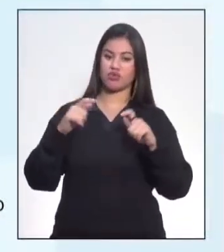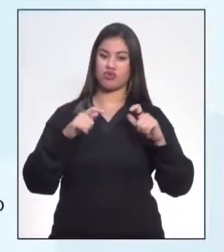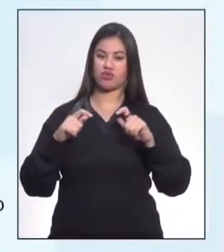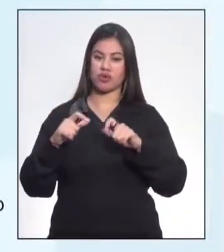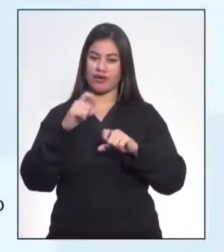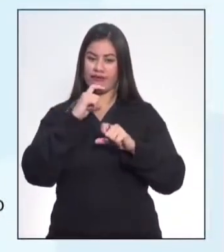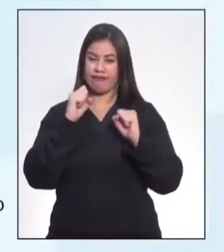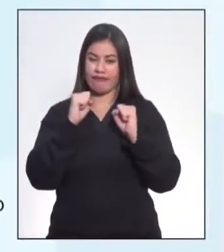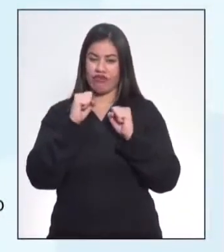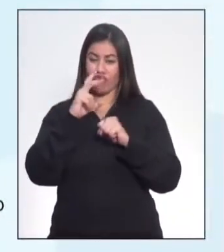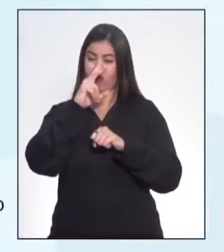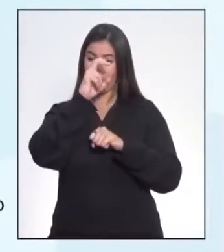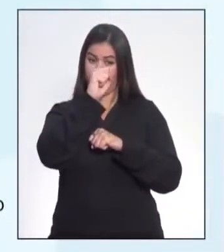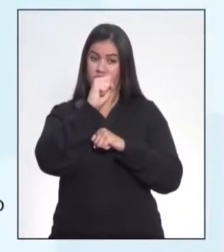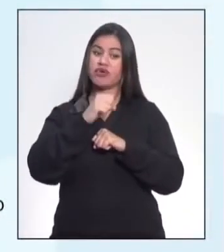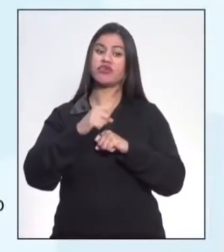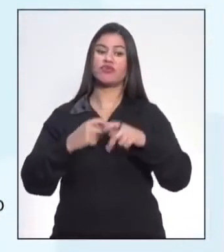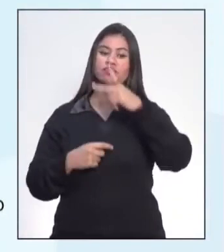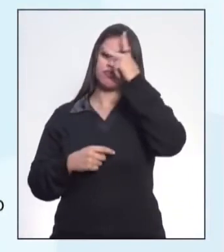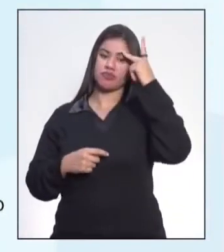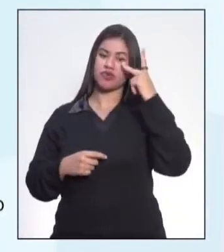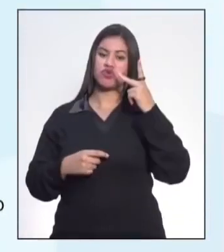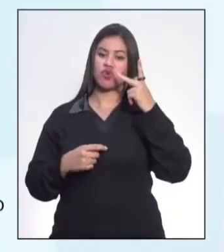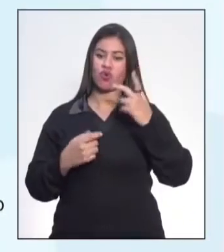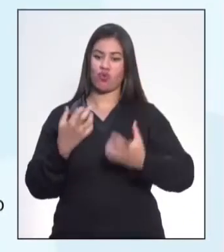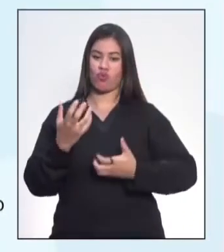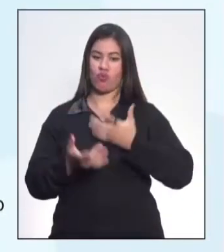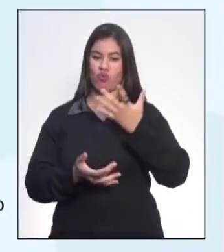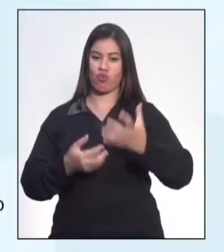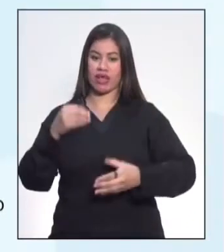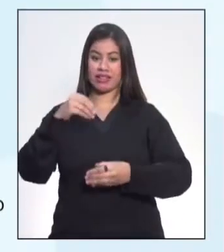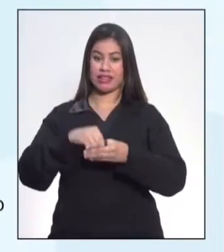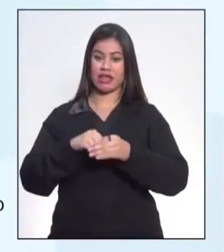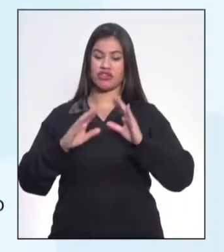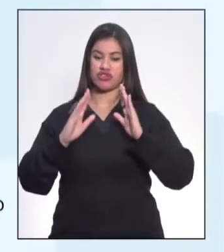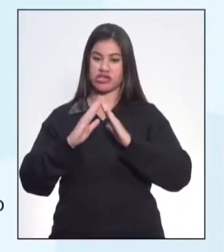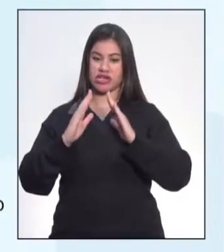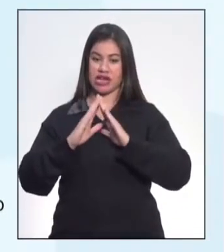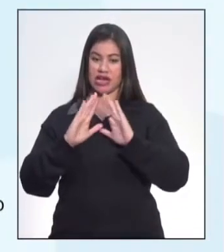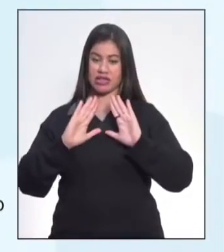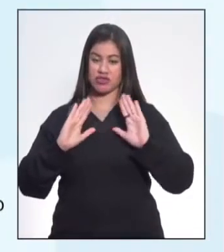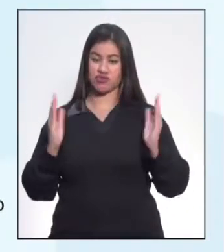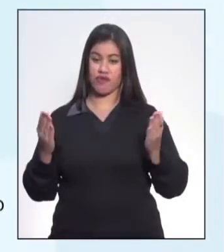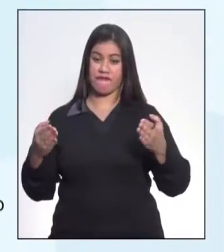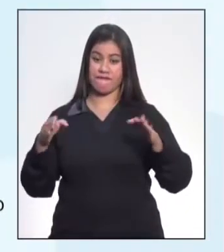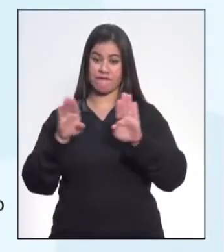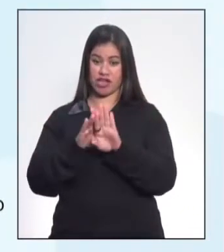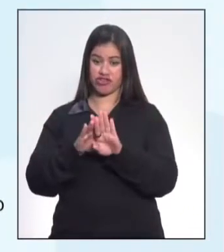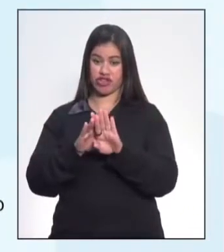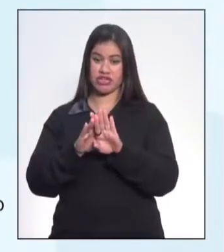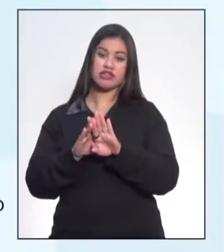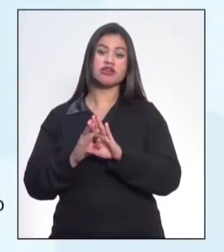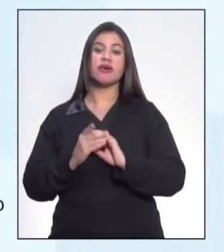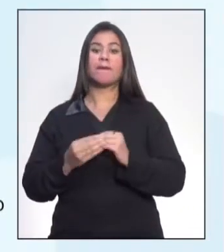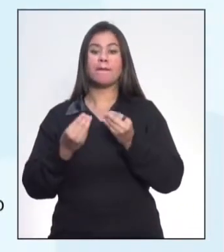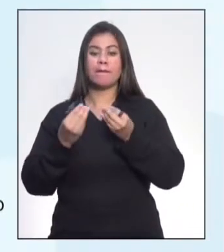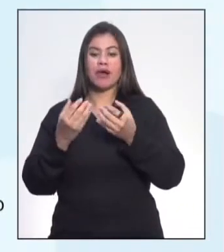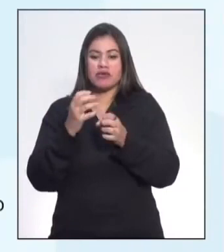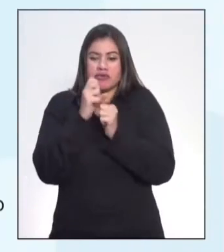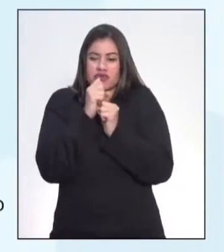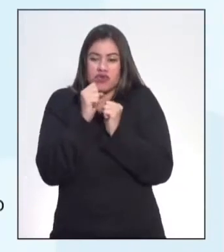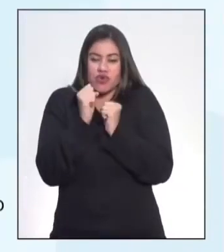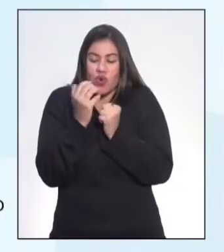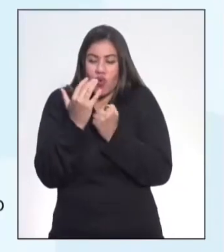invernos rigorosos, as pessoas acendiam fogueiras dentro de casa, numa sala fechada, para se aquecer do